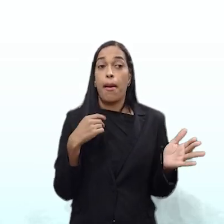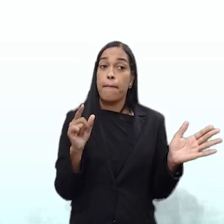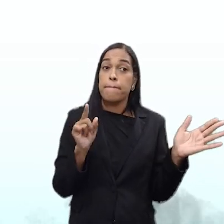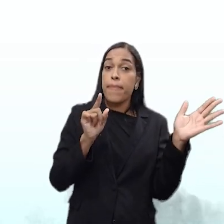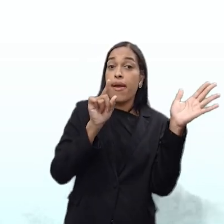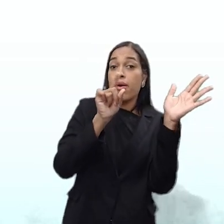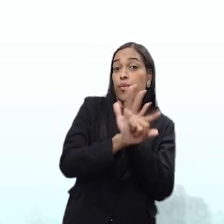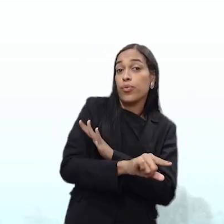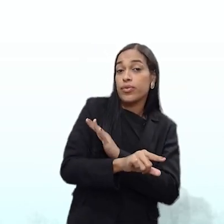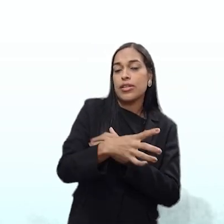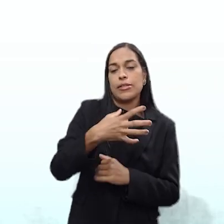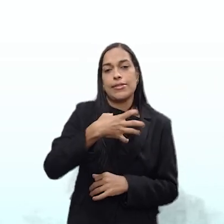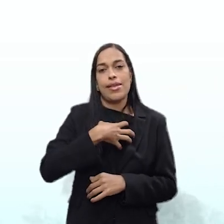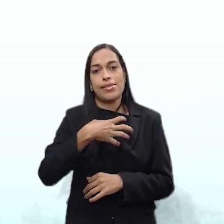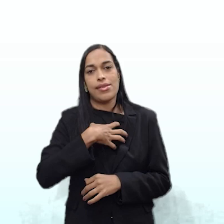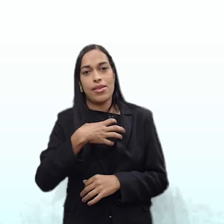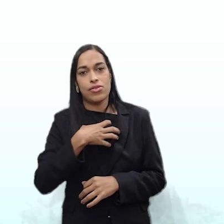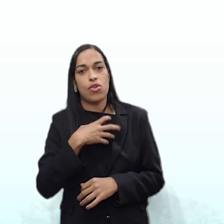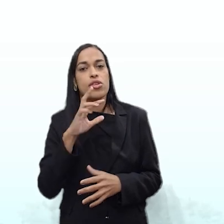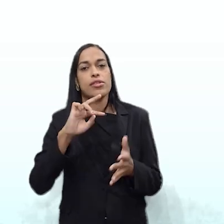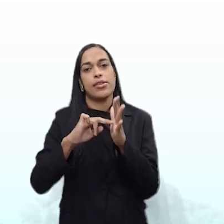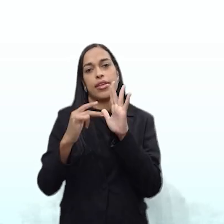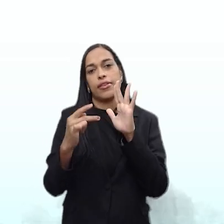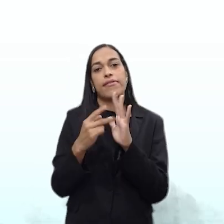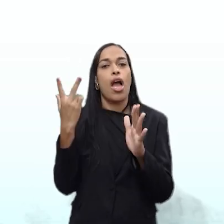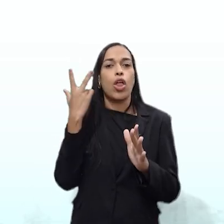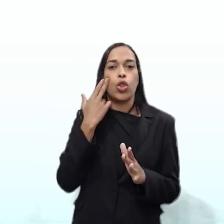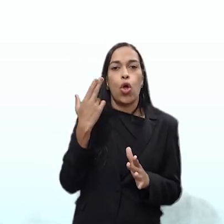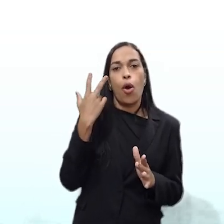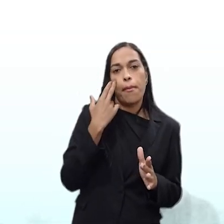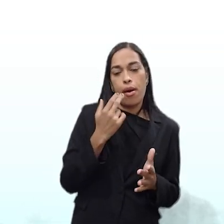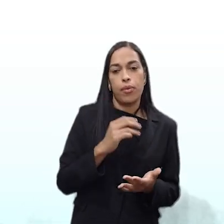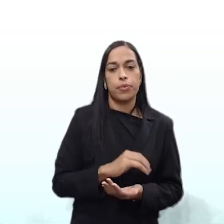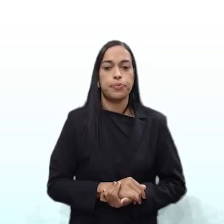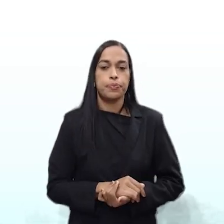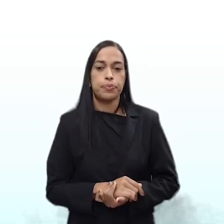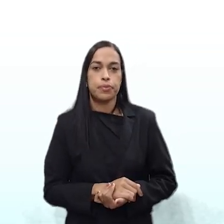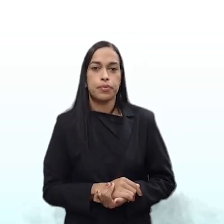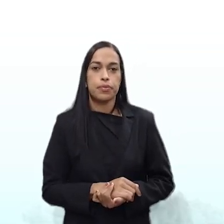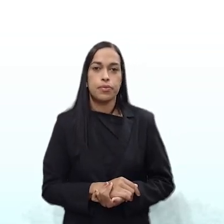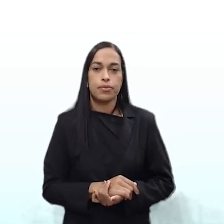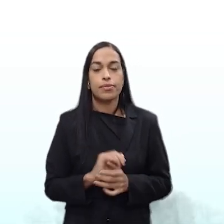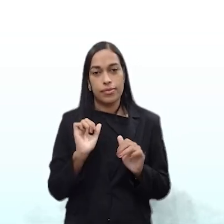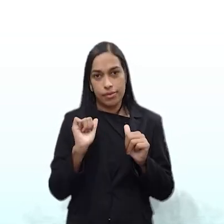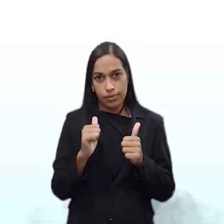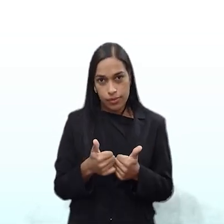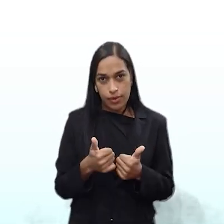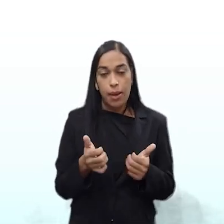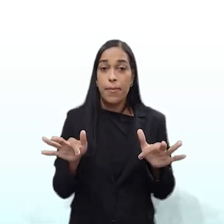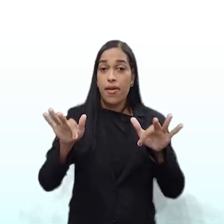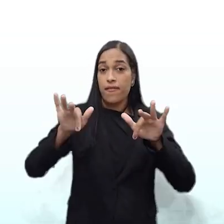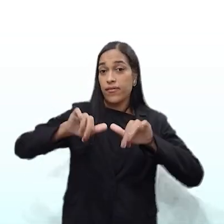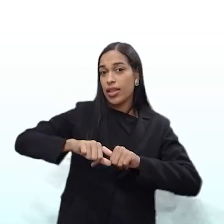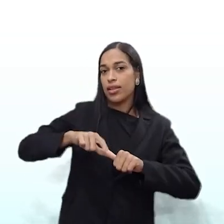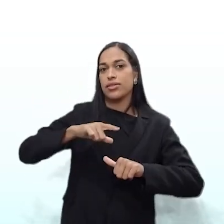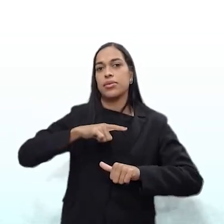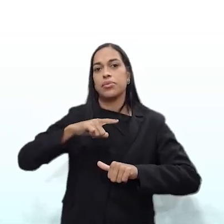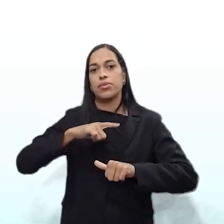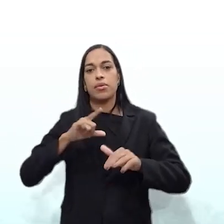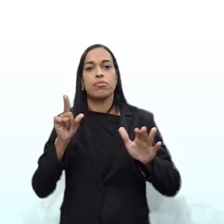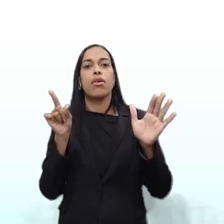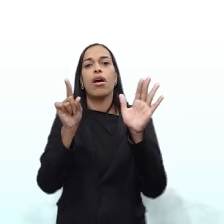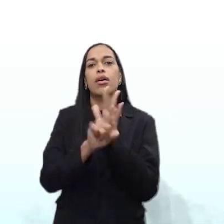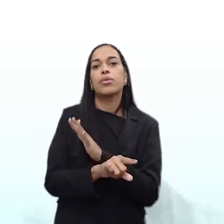sobre sensações é anormal que ele está querendo calcular. Belezinha? E para finalizarmos, nós temos a